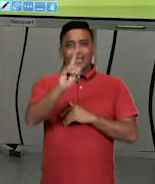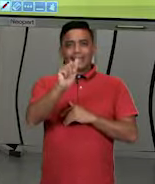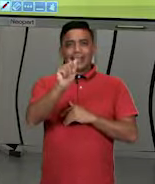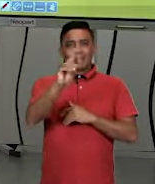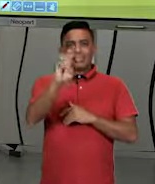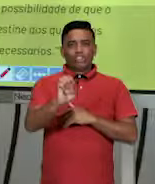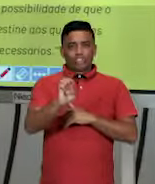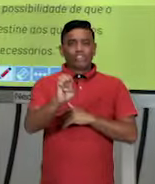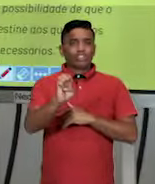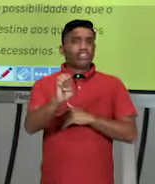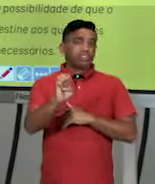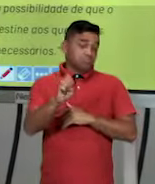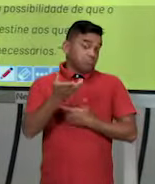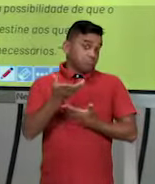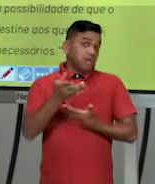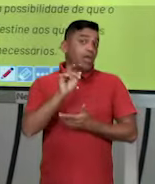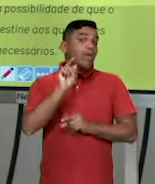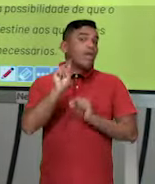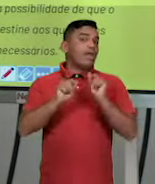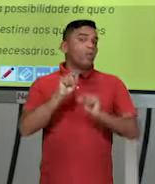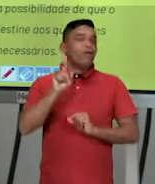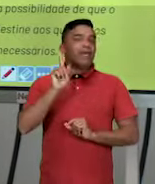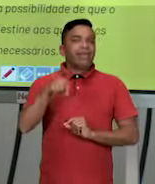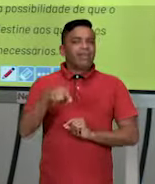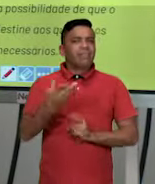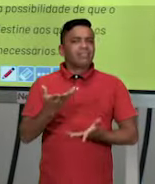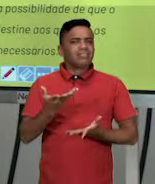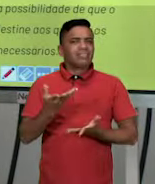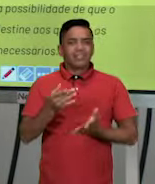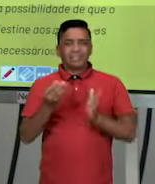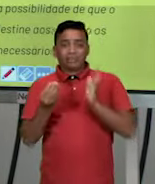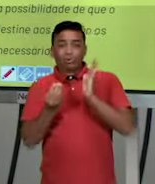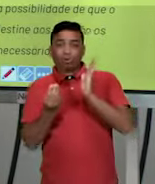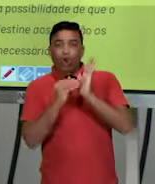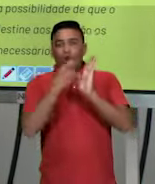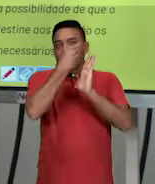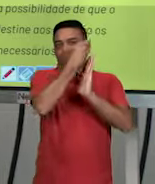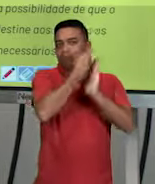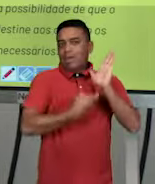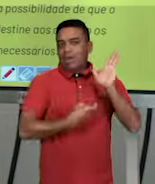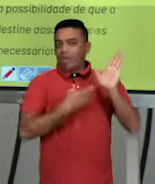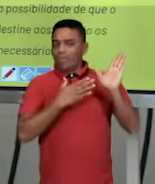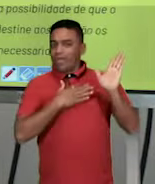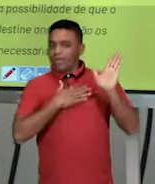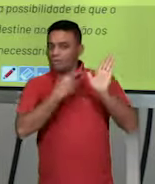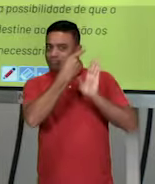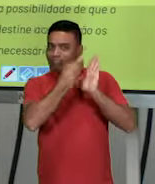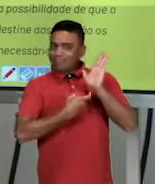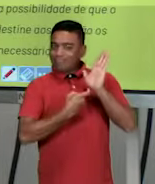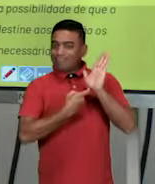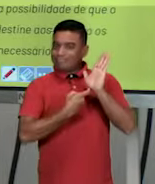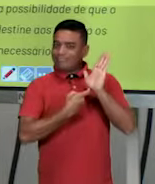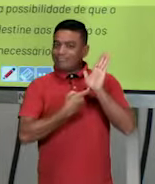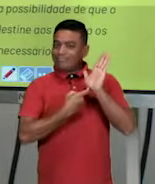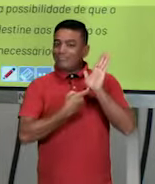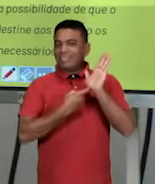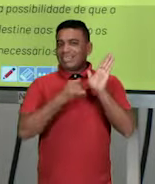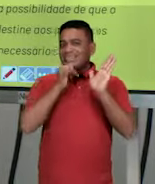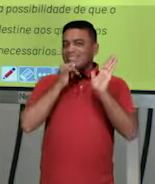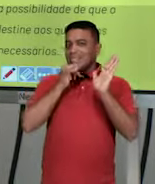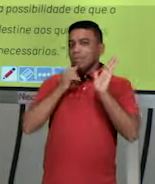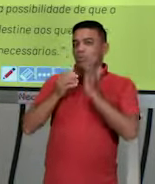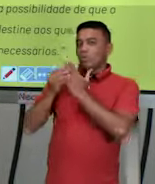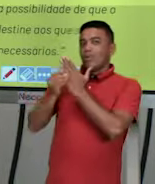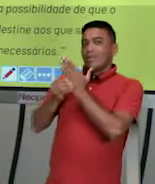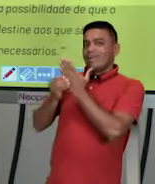de autoridade, ou seja, eu trago para o dentro do meu texto uma citação de algo